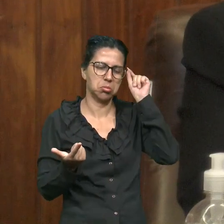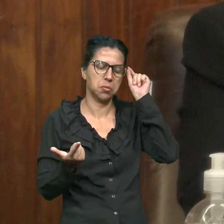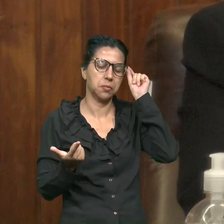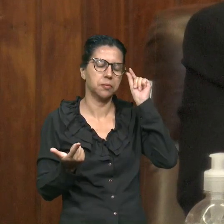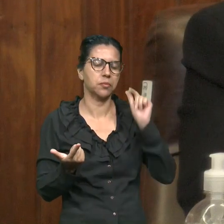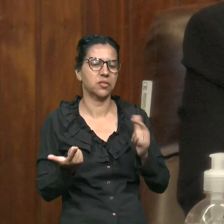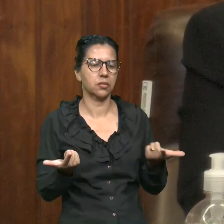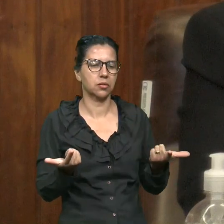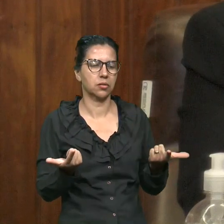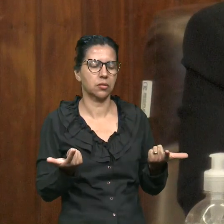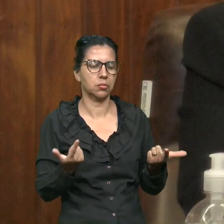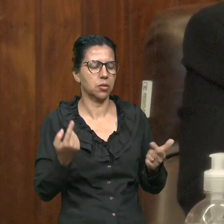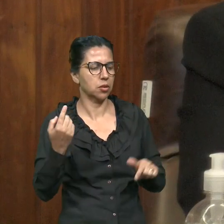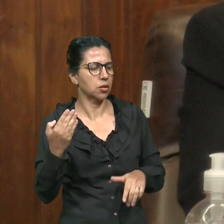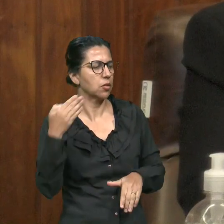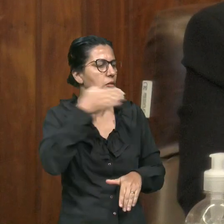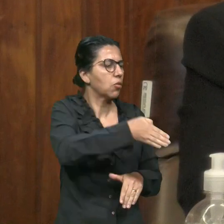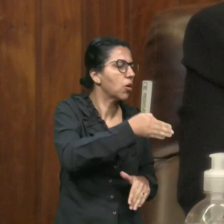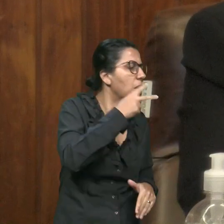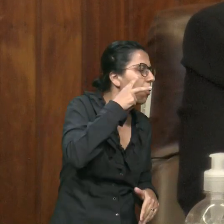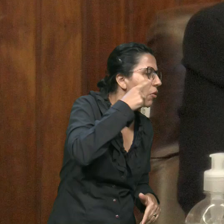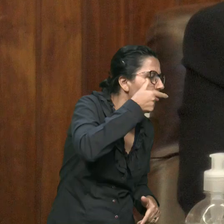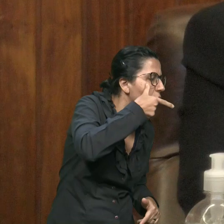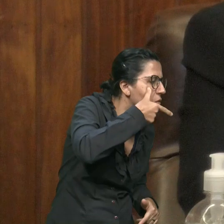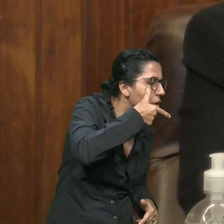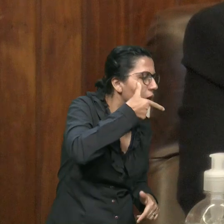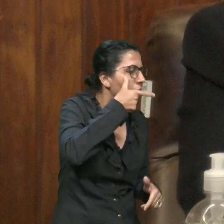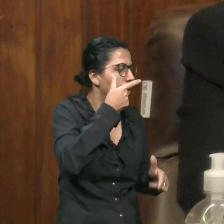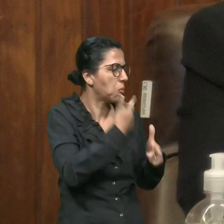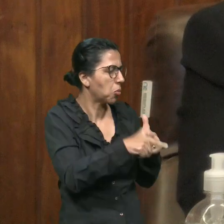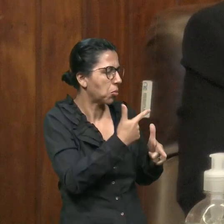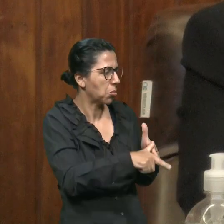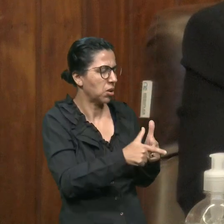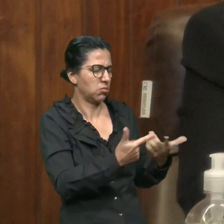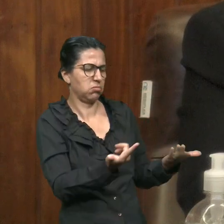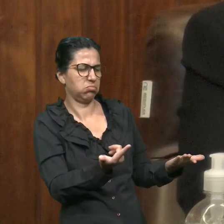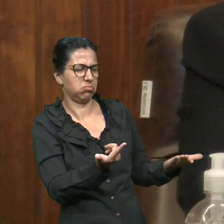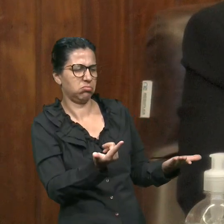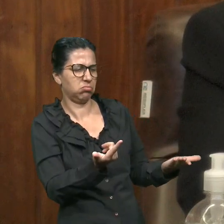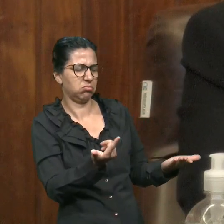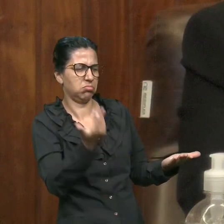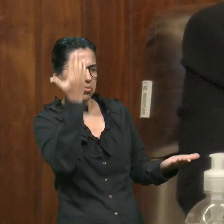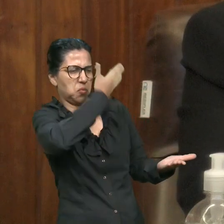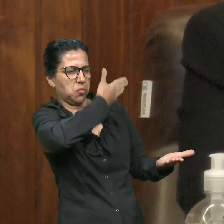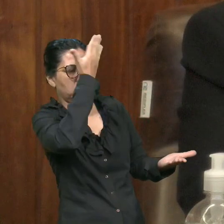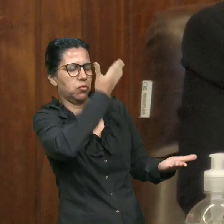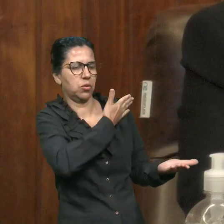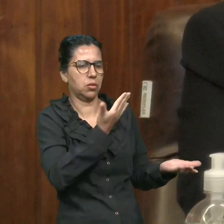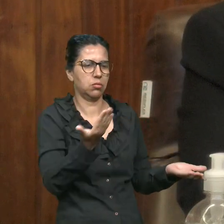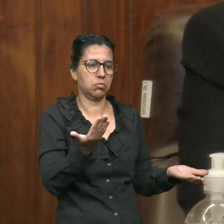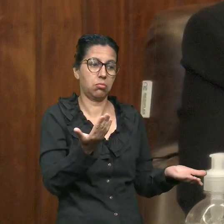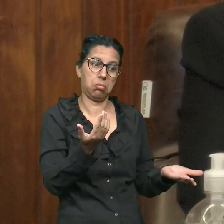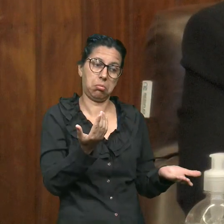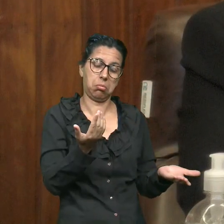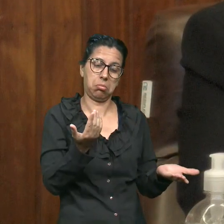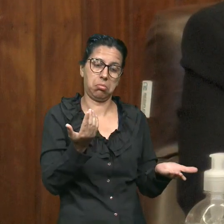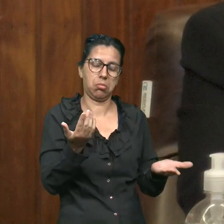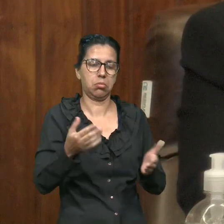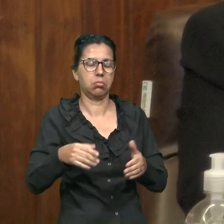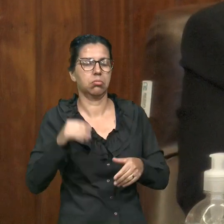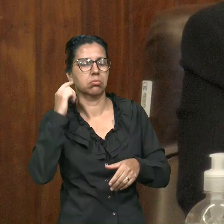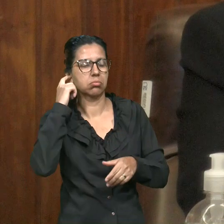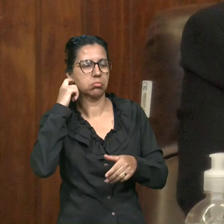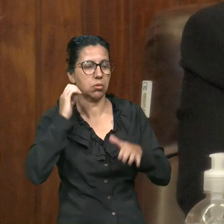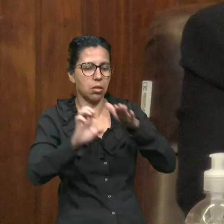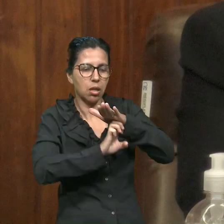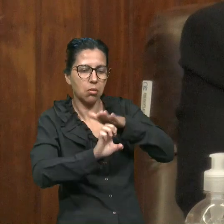nem estarem no canteiro de obras são videntes ou macular o processo licitatório propositalmente em favor da